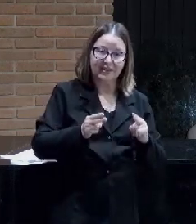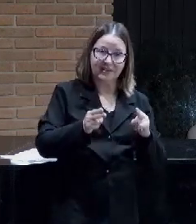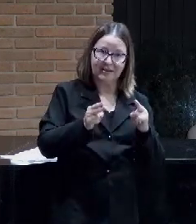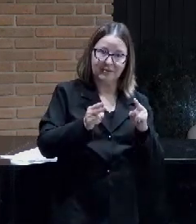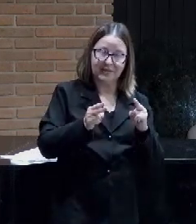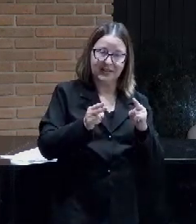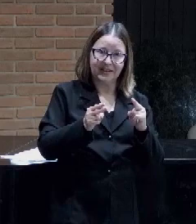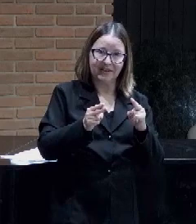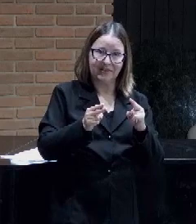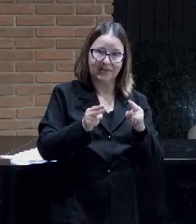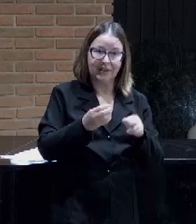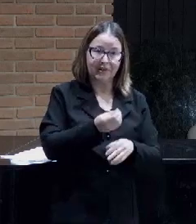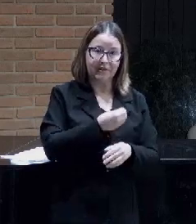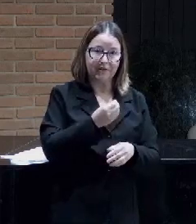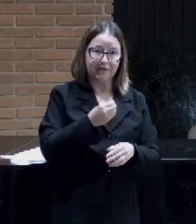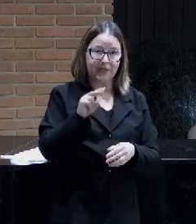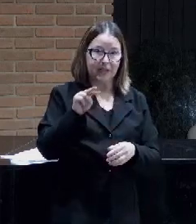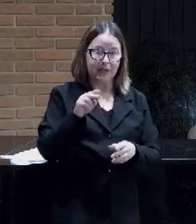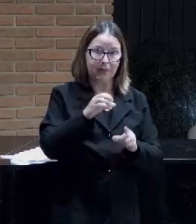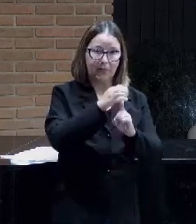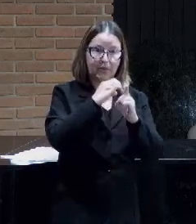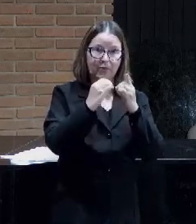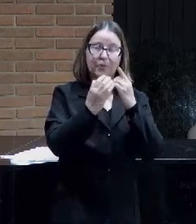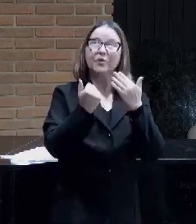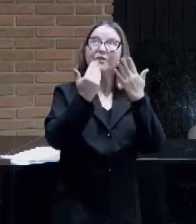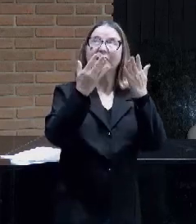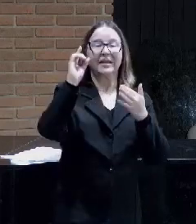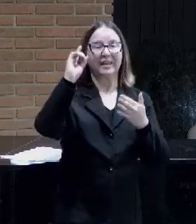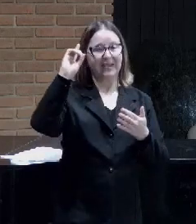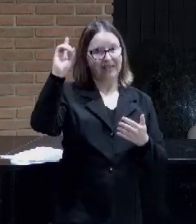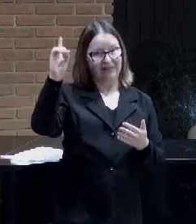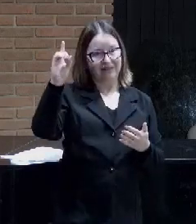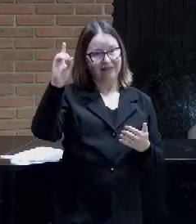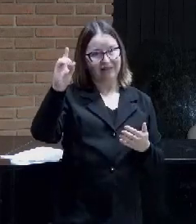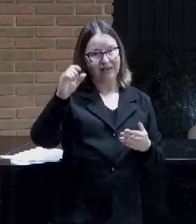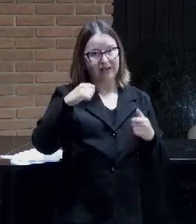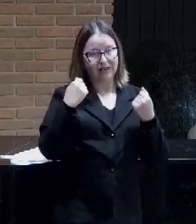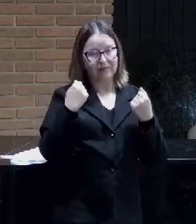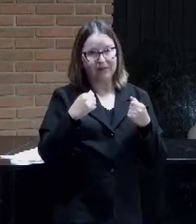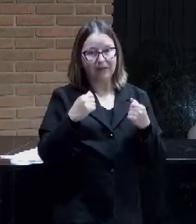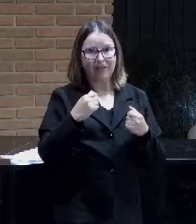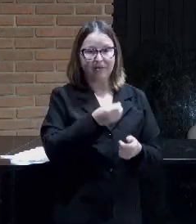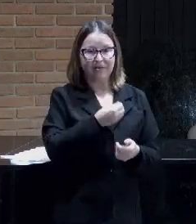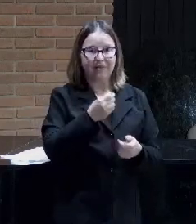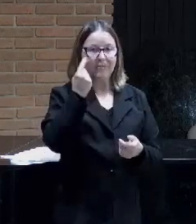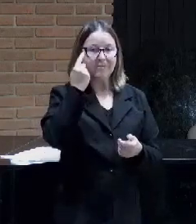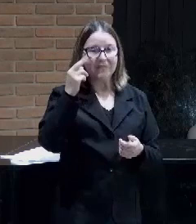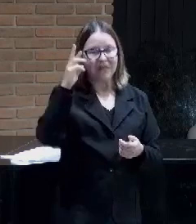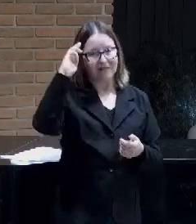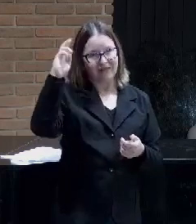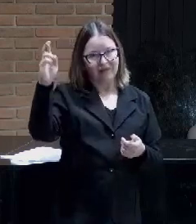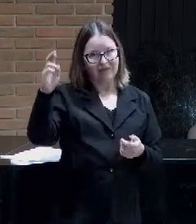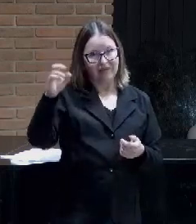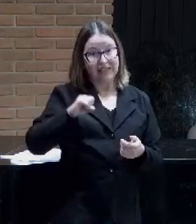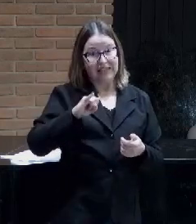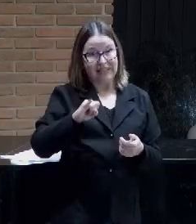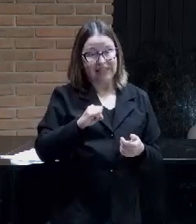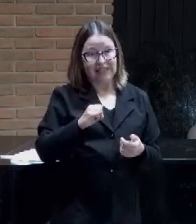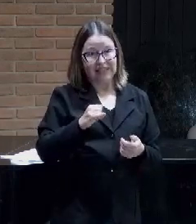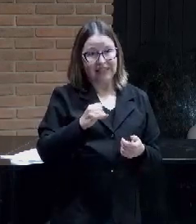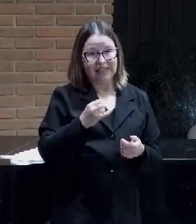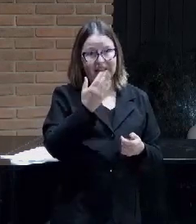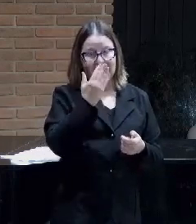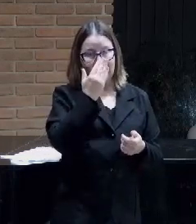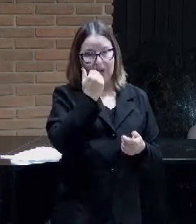em sacrifício. No sentido de que nós não vivemos para nós mesmos, vivemos para o Senhor. Se a gente almoça depois do culto de domingo,